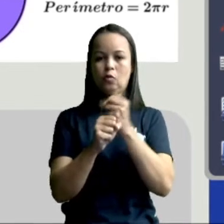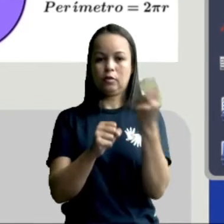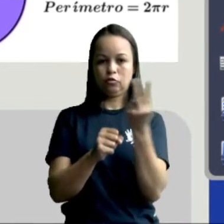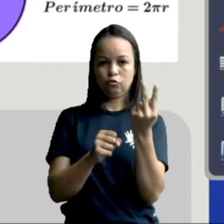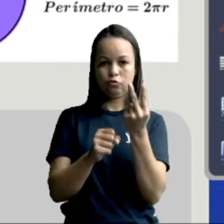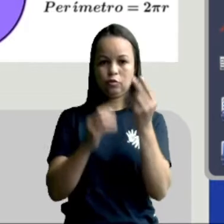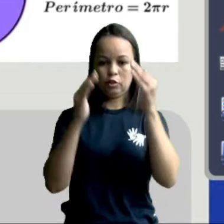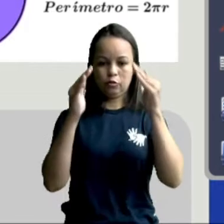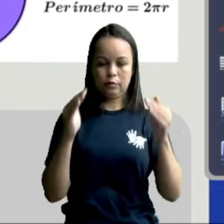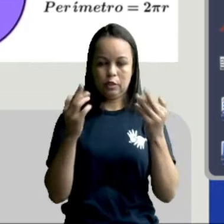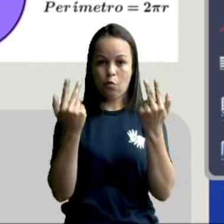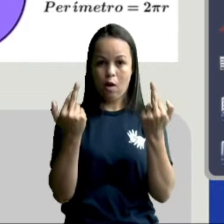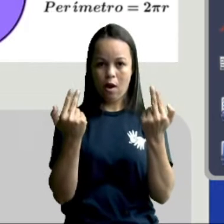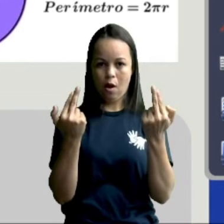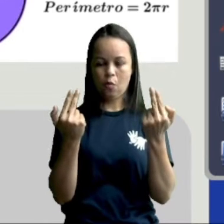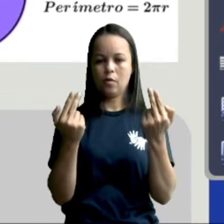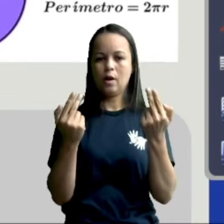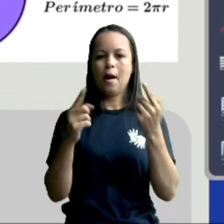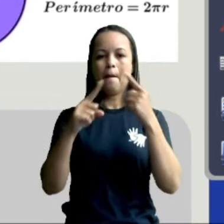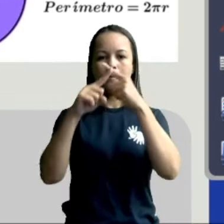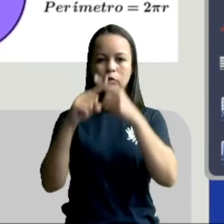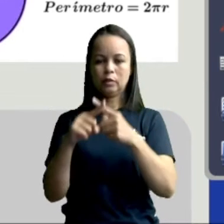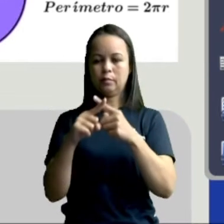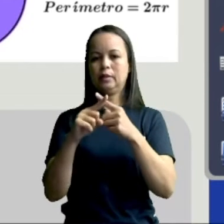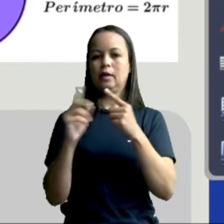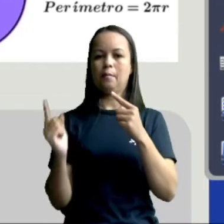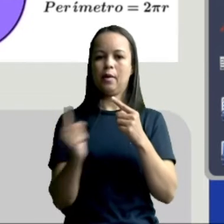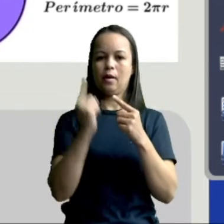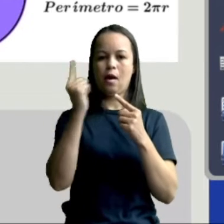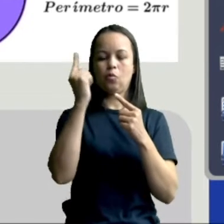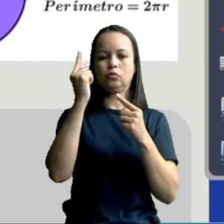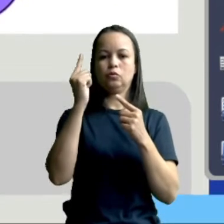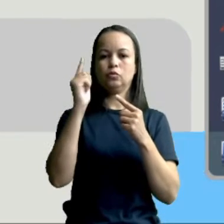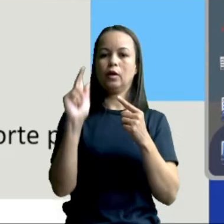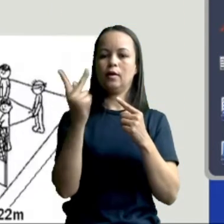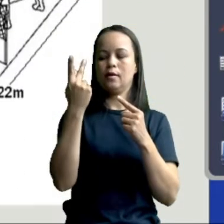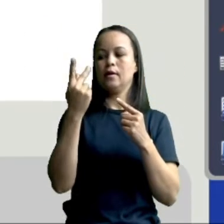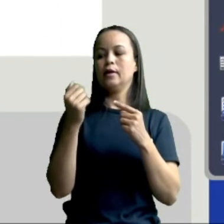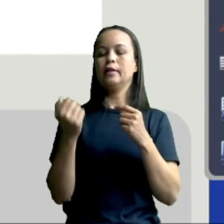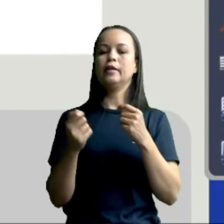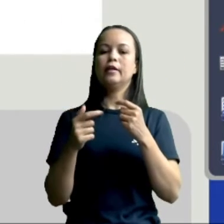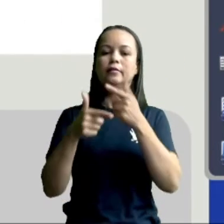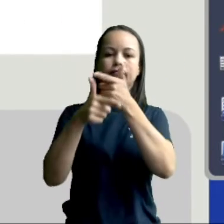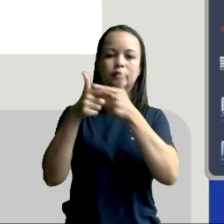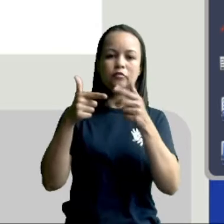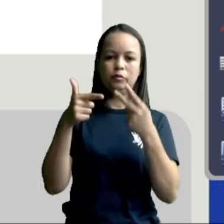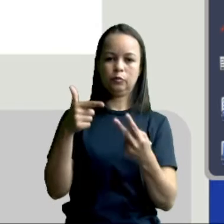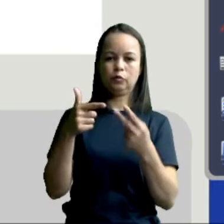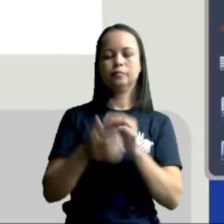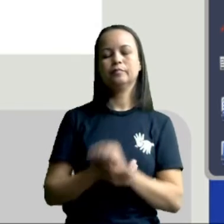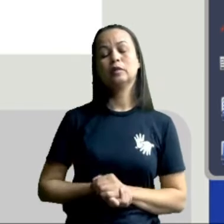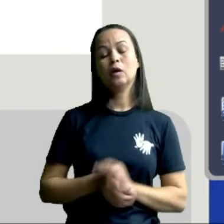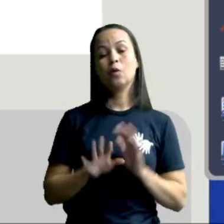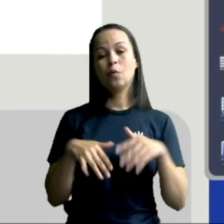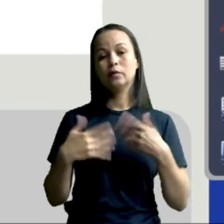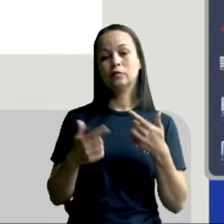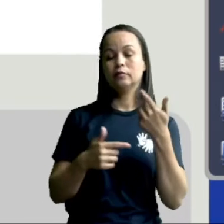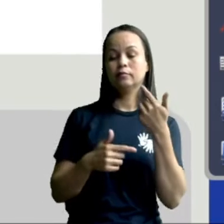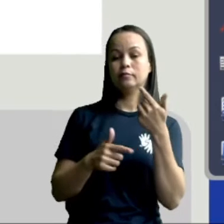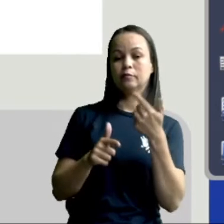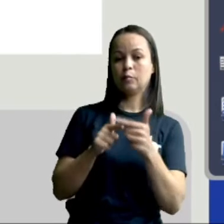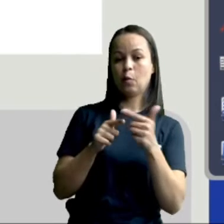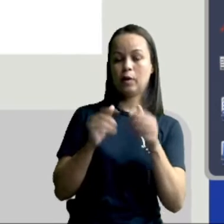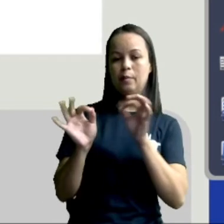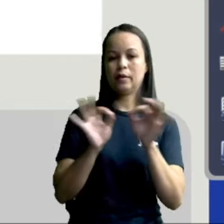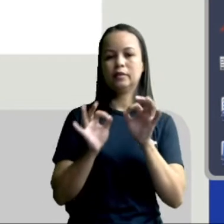das duas bases, multiplica pela altura e divide por 2. Então, quando a gente não tiver com problema de malha quadriculada, a gente vai